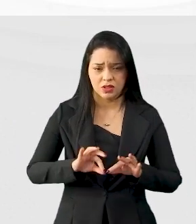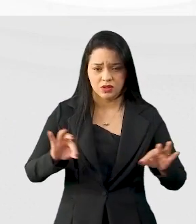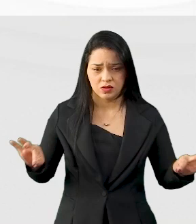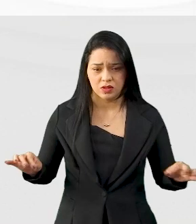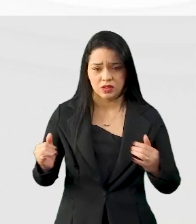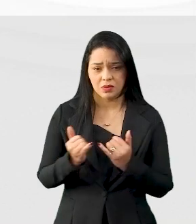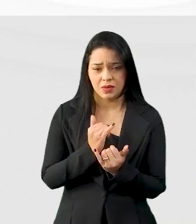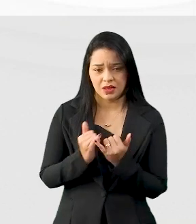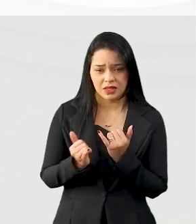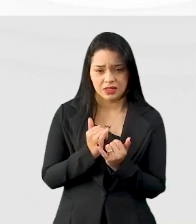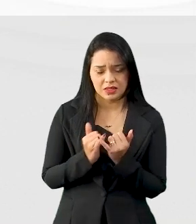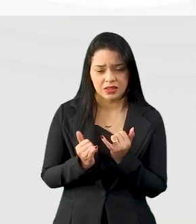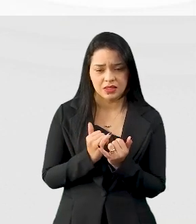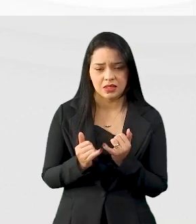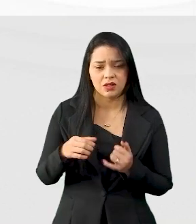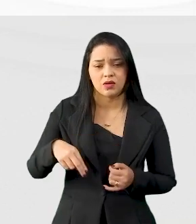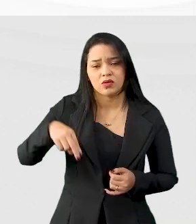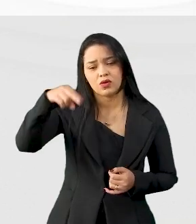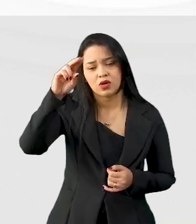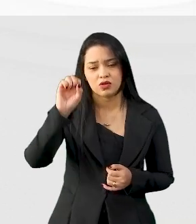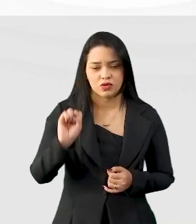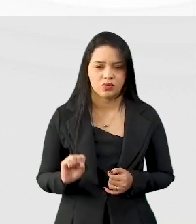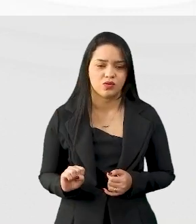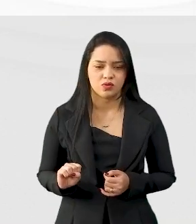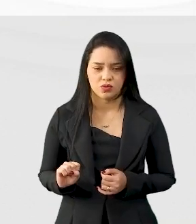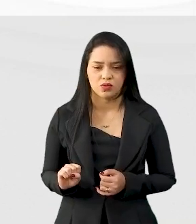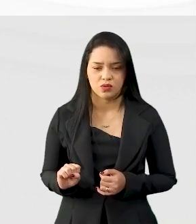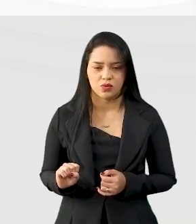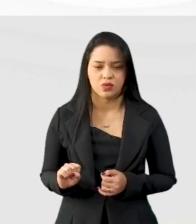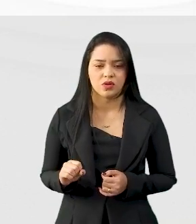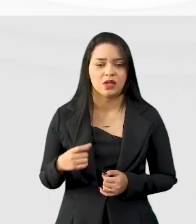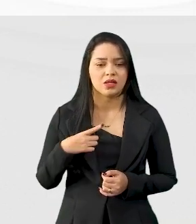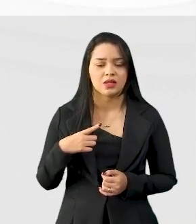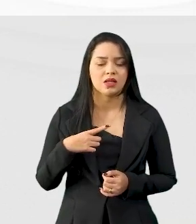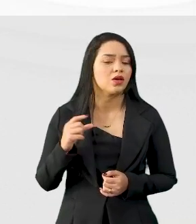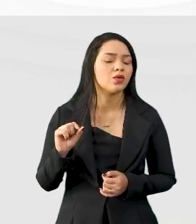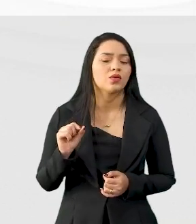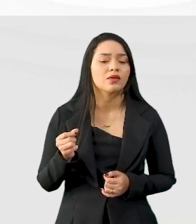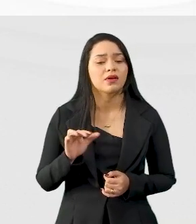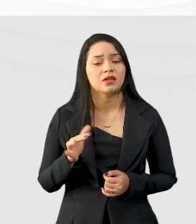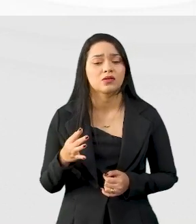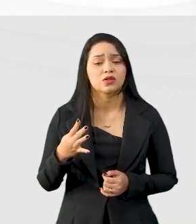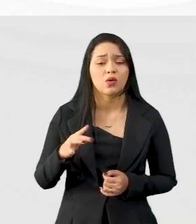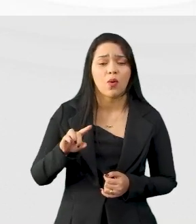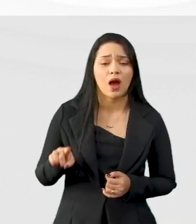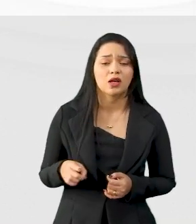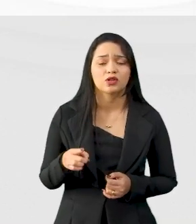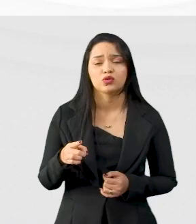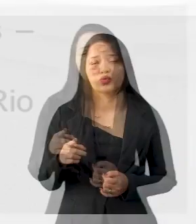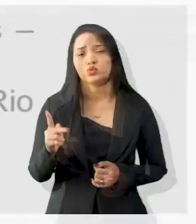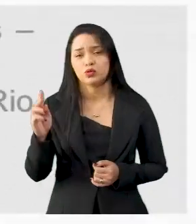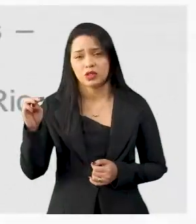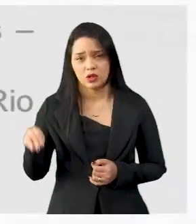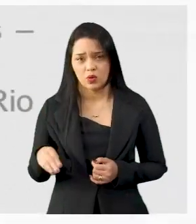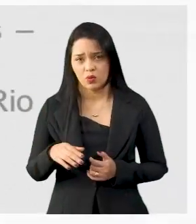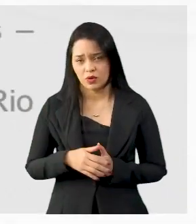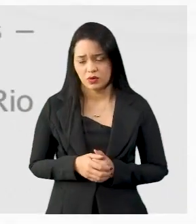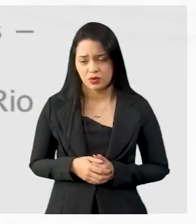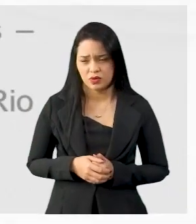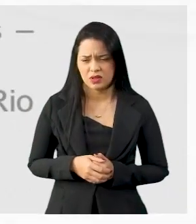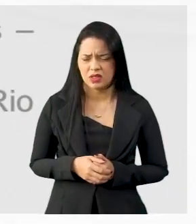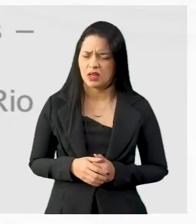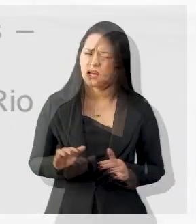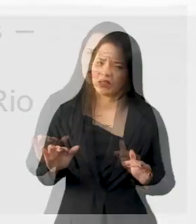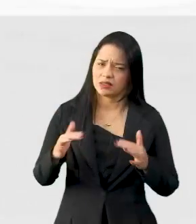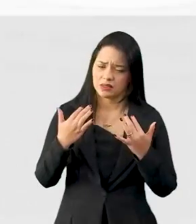parecidas, né? Tanto no sentido norte quanto no sentido sul, nós temos uma variação de mais ou menos 4.000 quilômetros, tá? E eu te chamo a